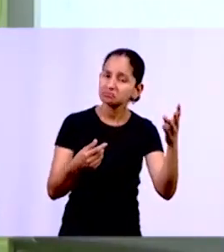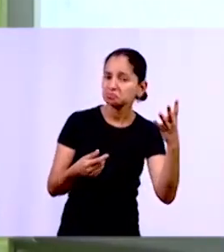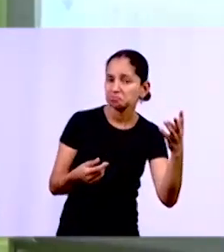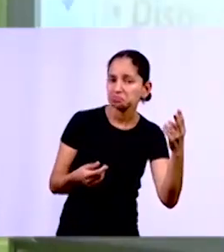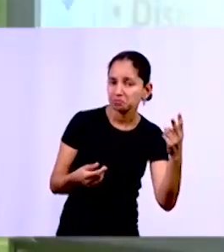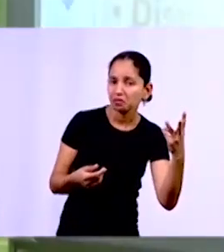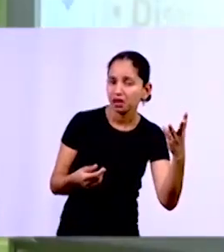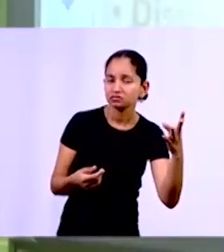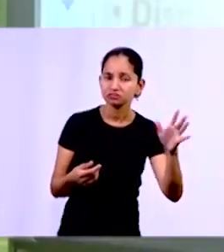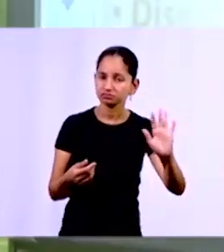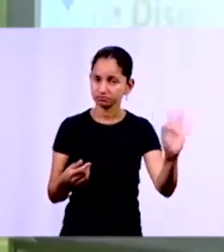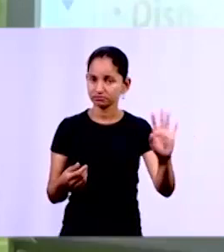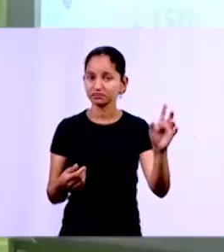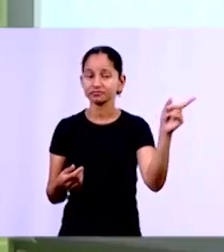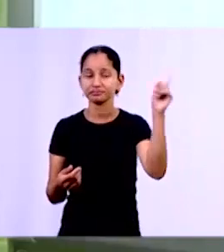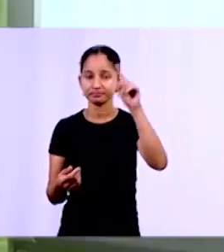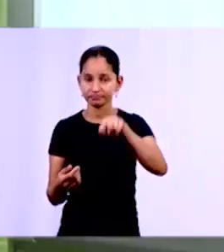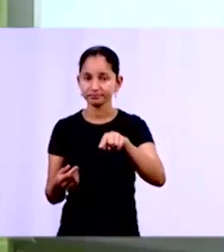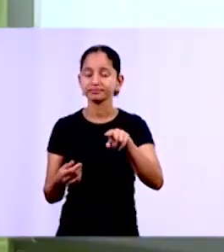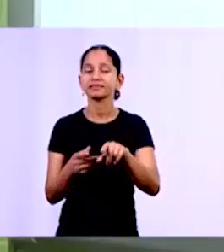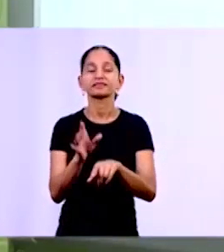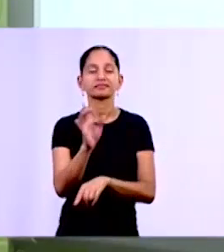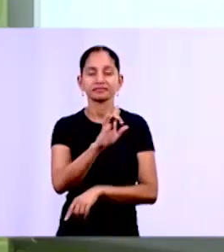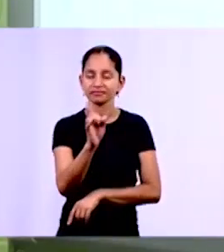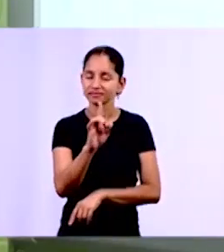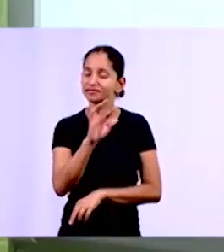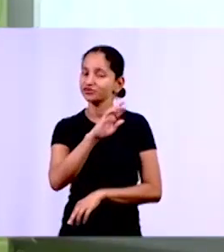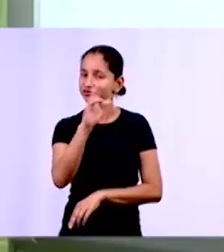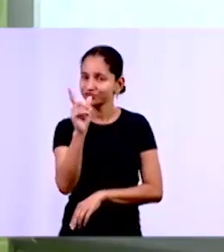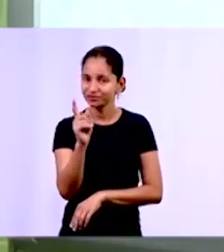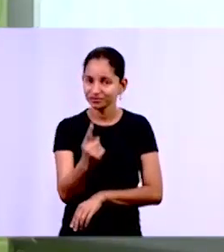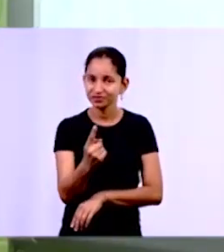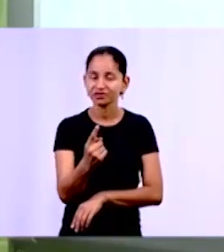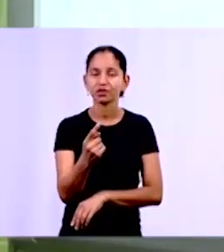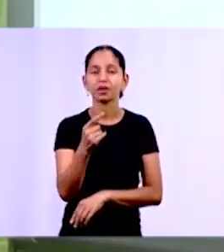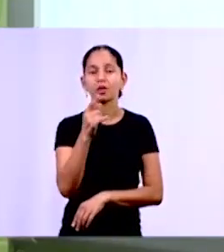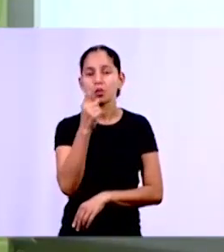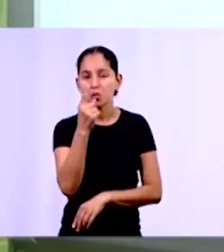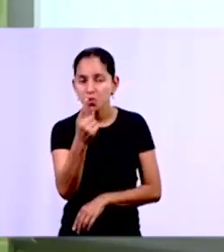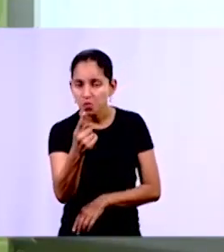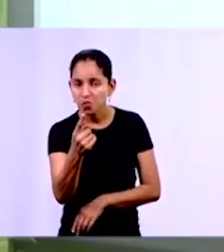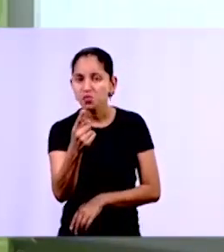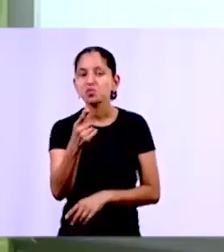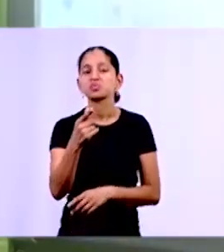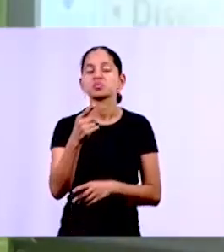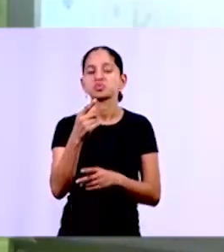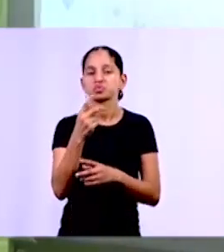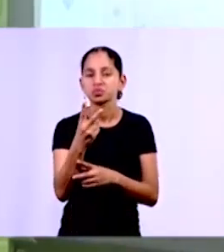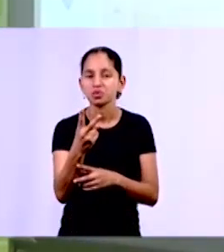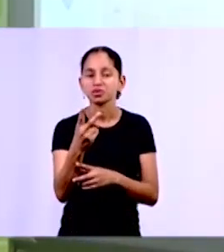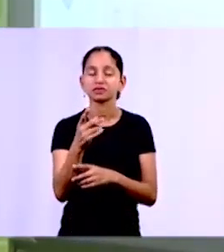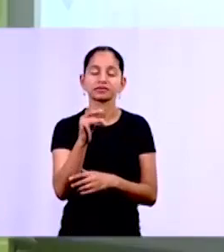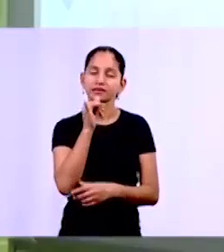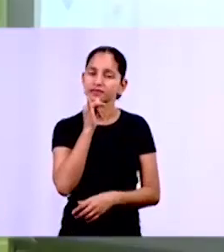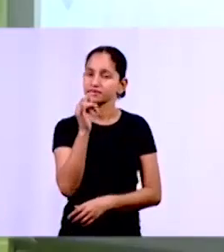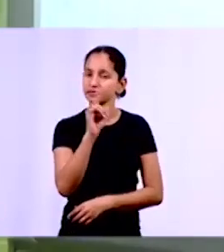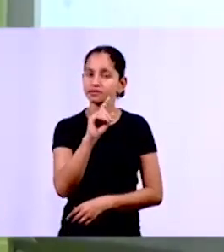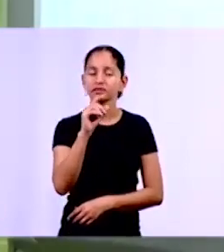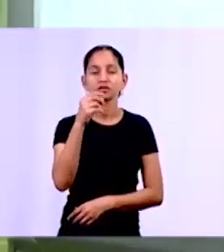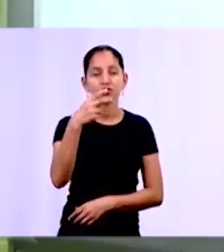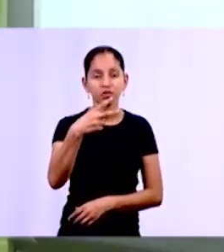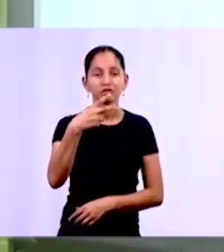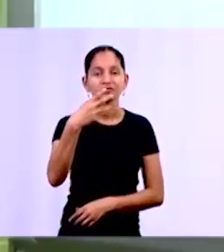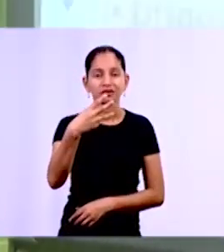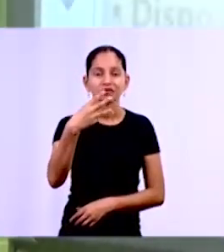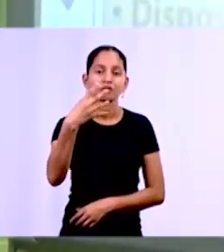núcleos. Quando a gente fala em workstation, nós não temos um processador com 2, 4 núcleos. Nós temos 2, 3,